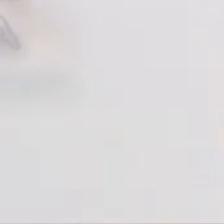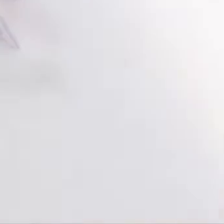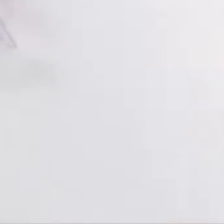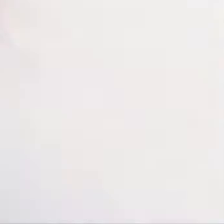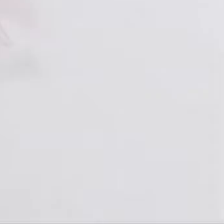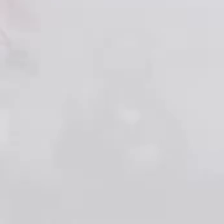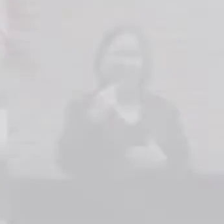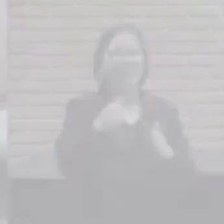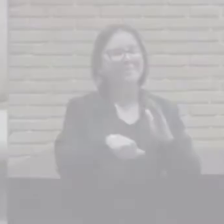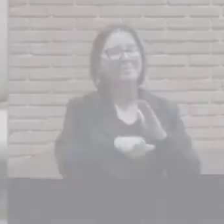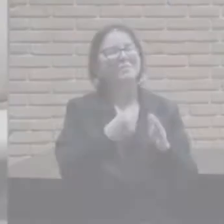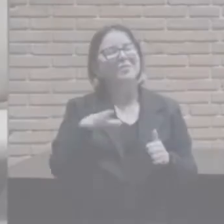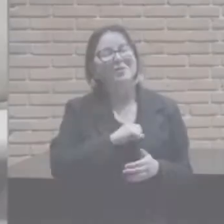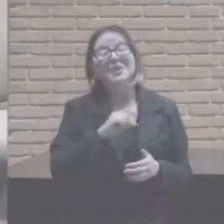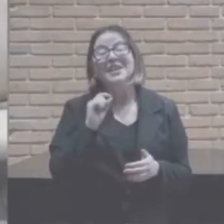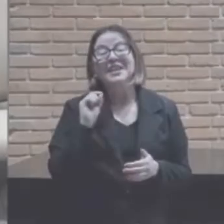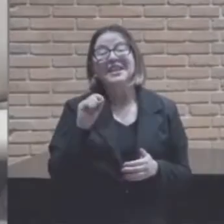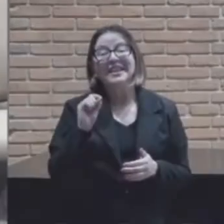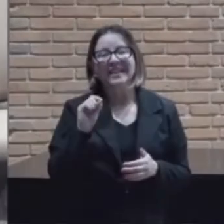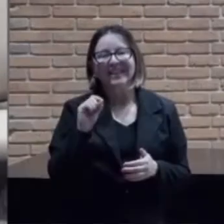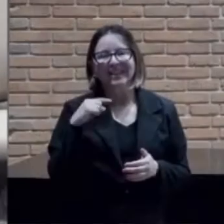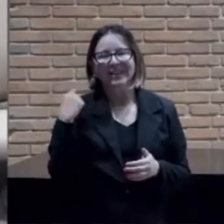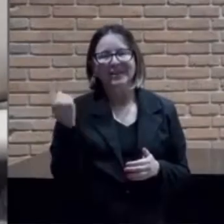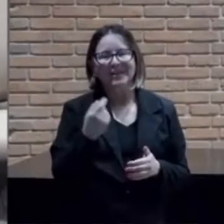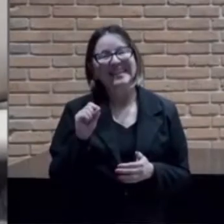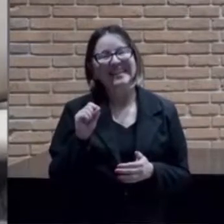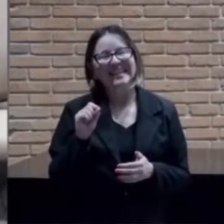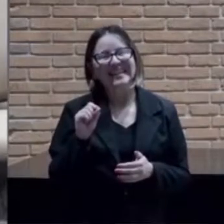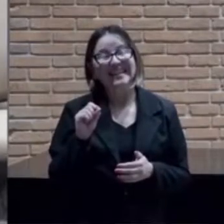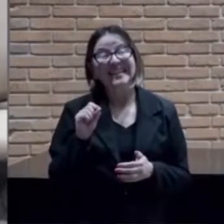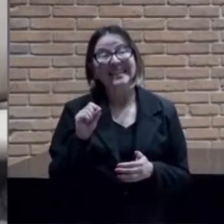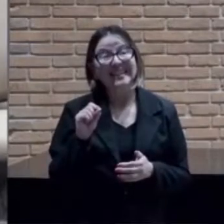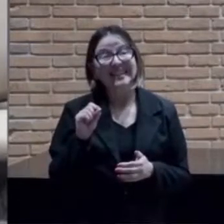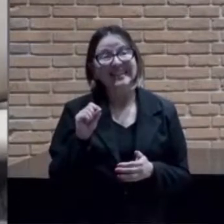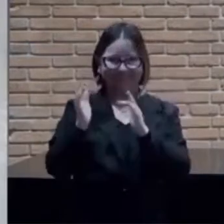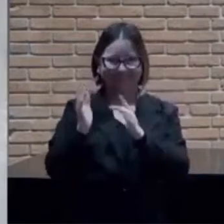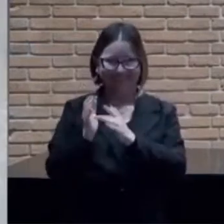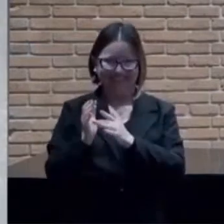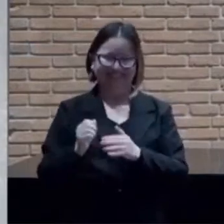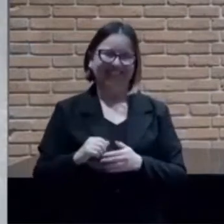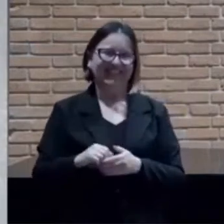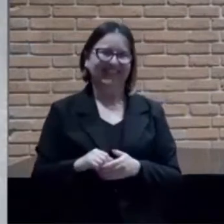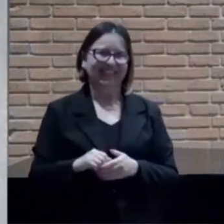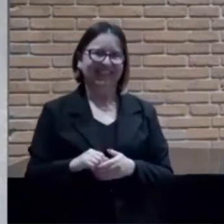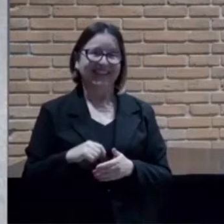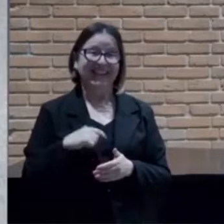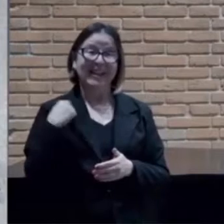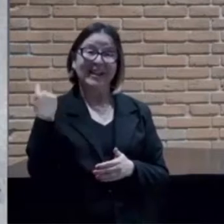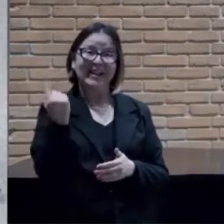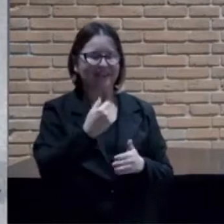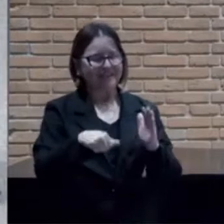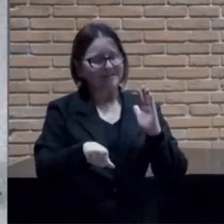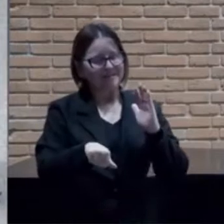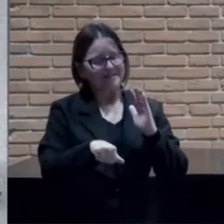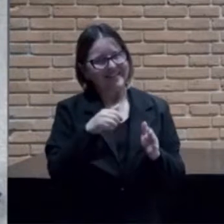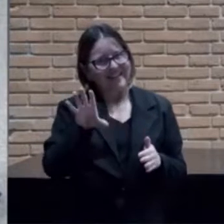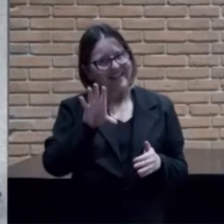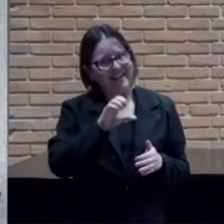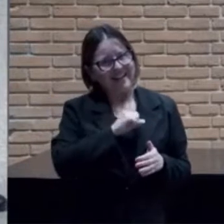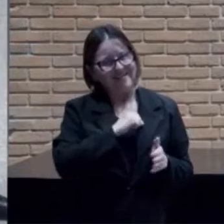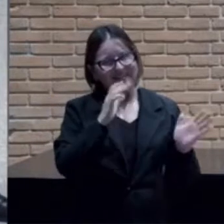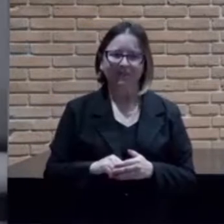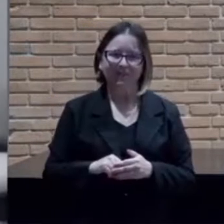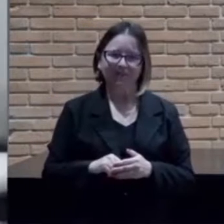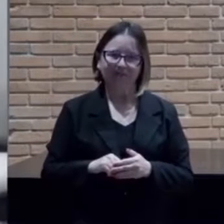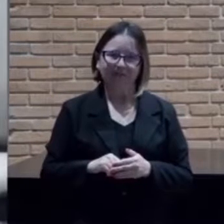e quem é o nosso primeiro amor um é Jesus o nosso primeiro amor é Jesus Então